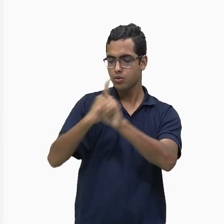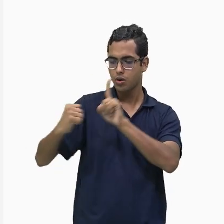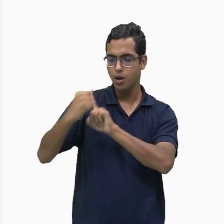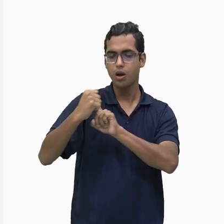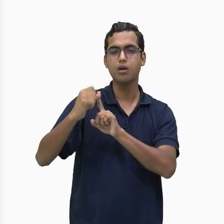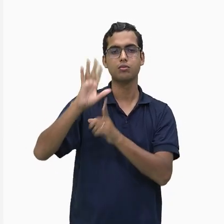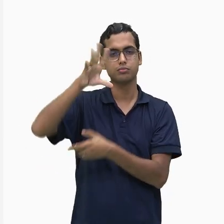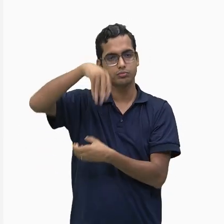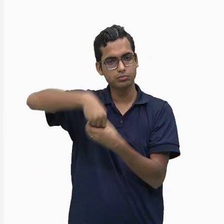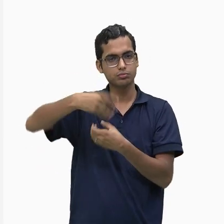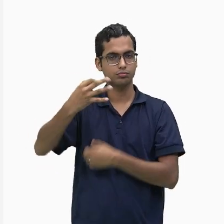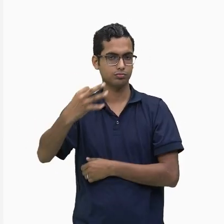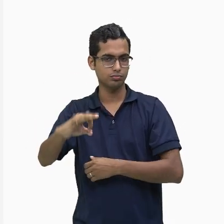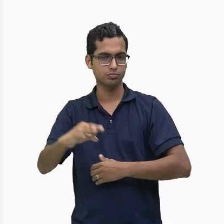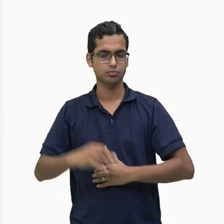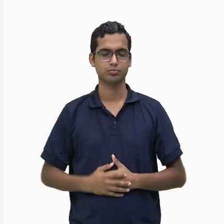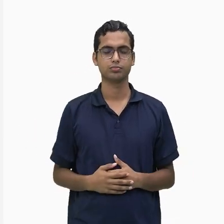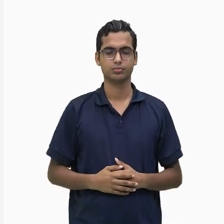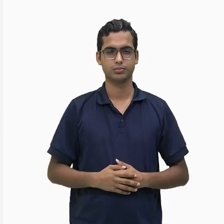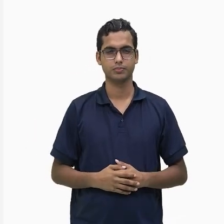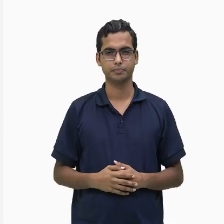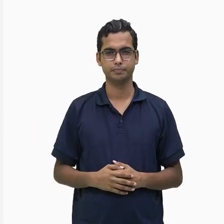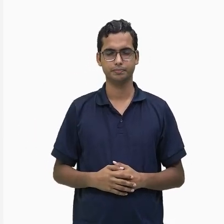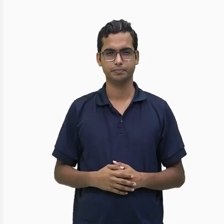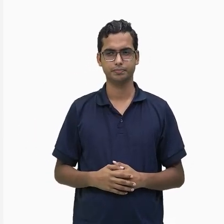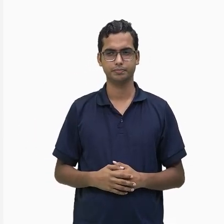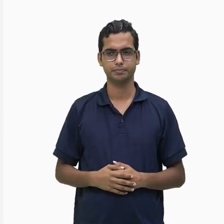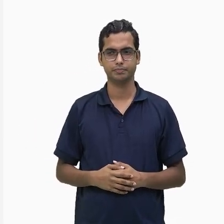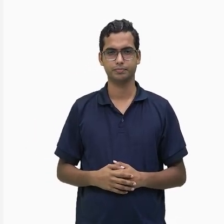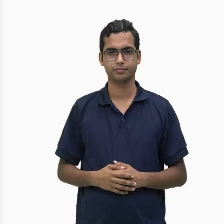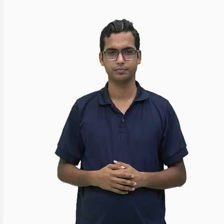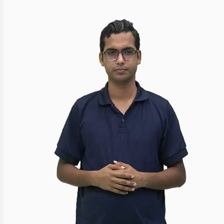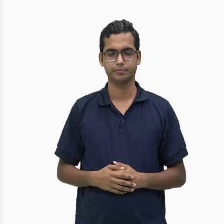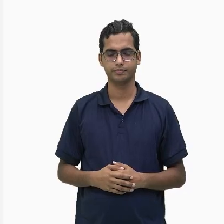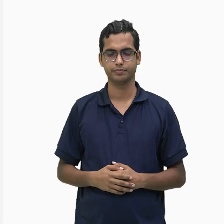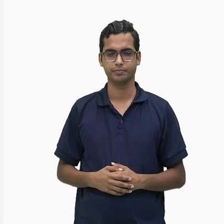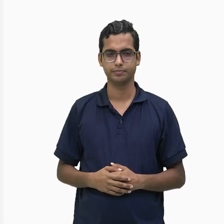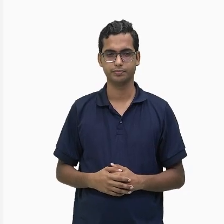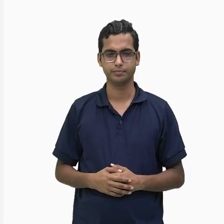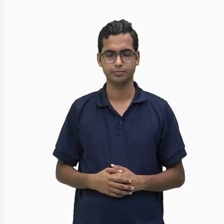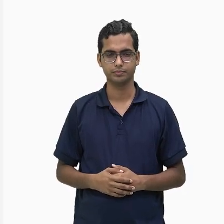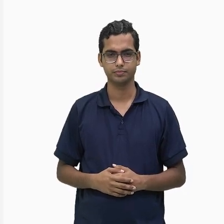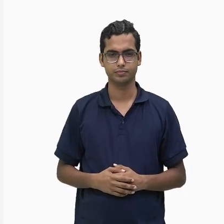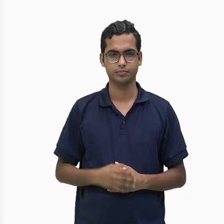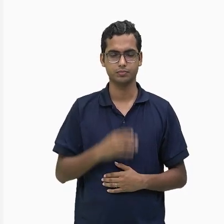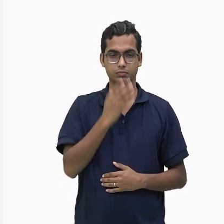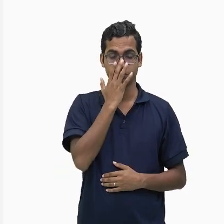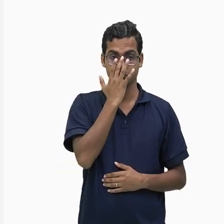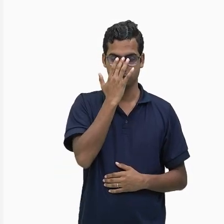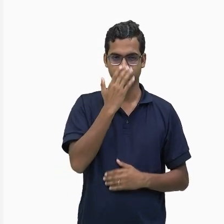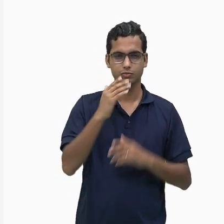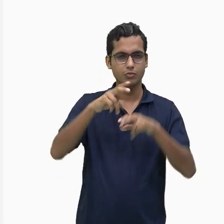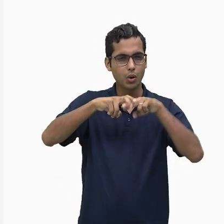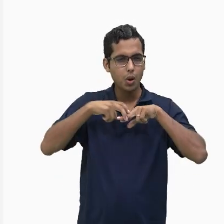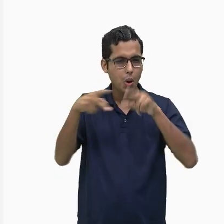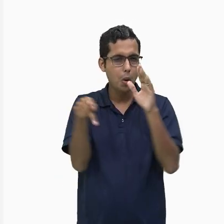econômico japonês e estadunidense. Agora, em decorrência, né, da forte atuação